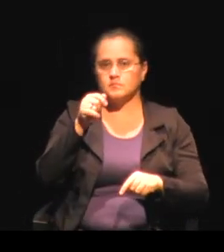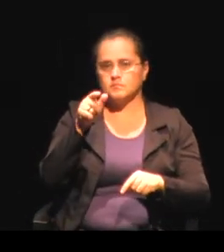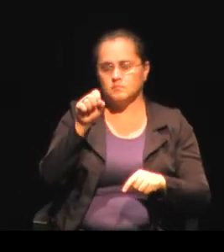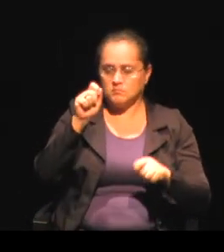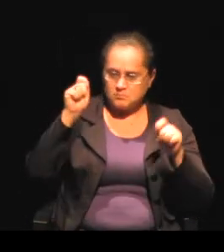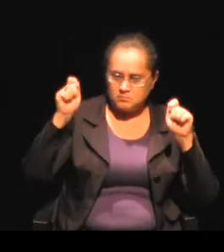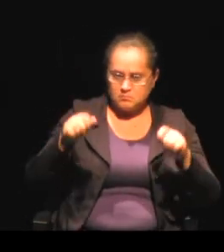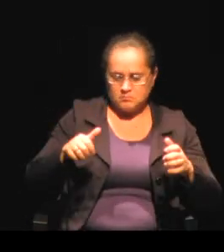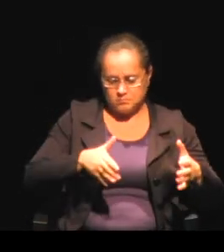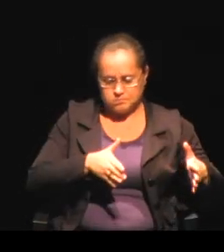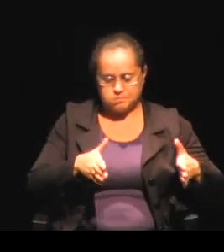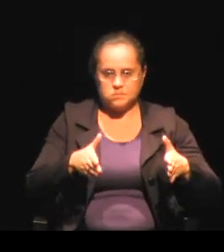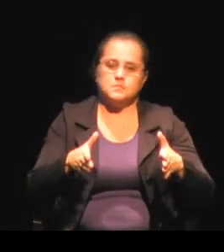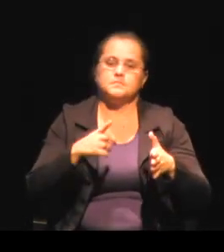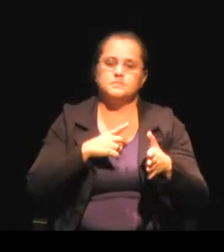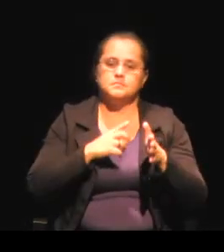pelo sertão.